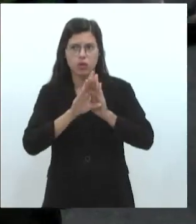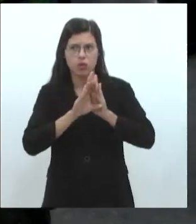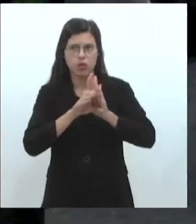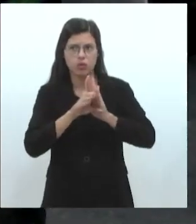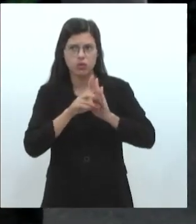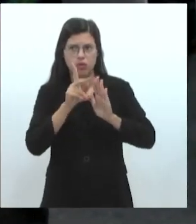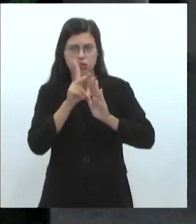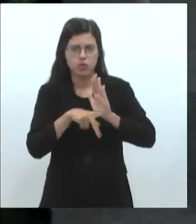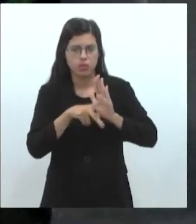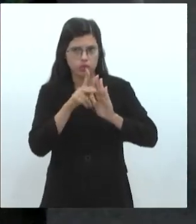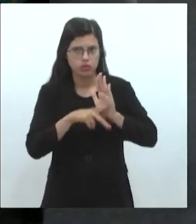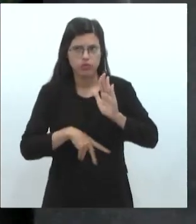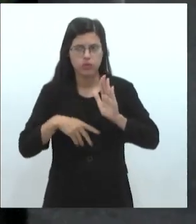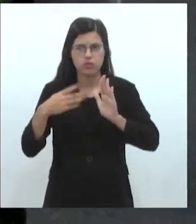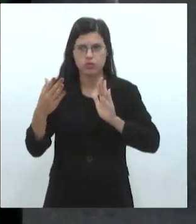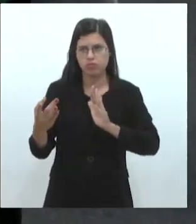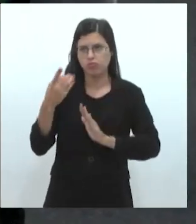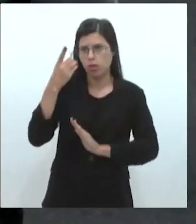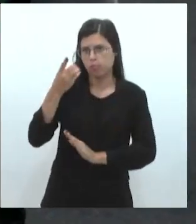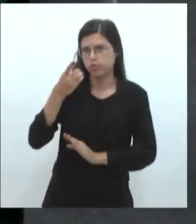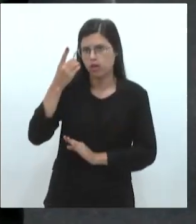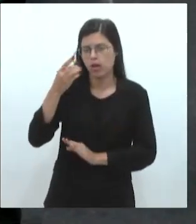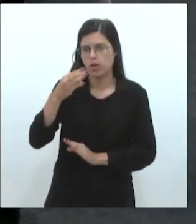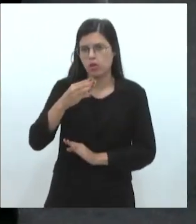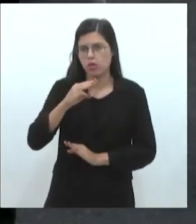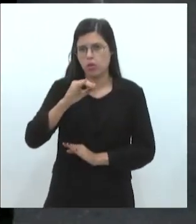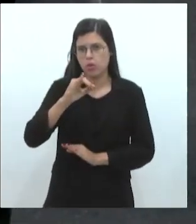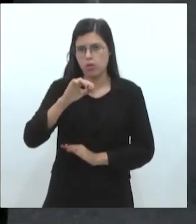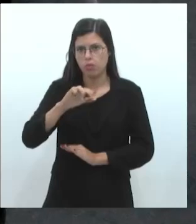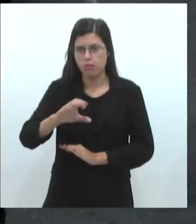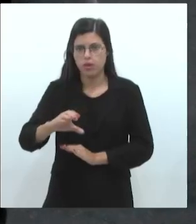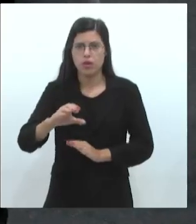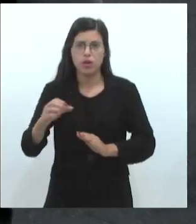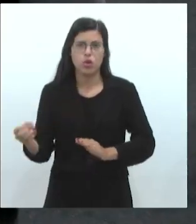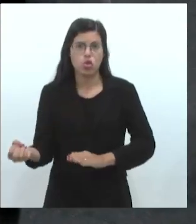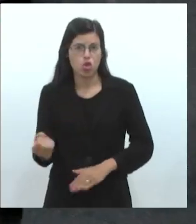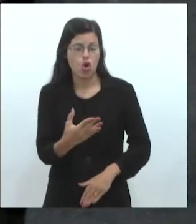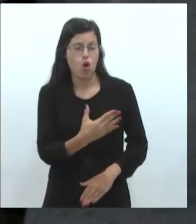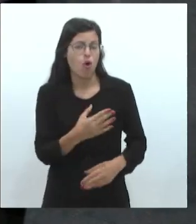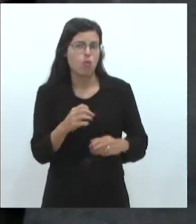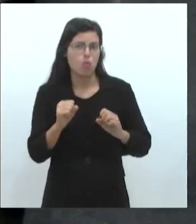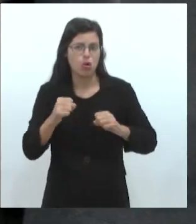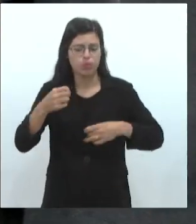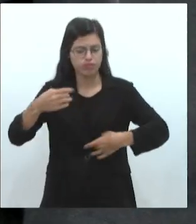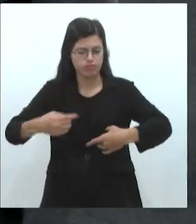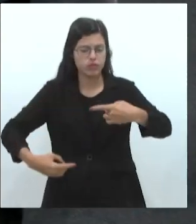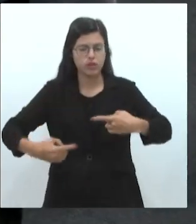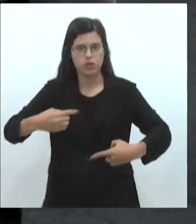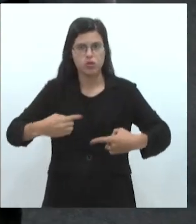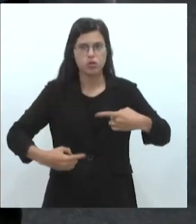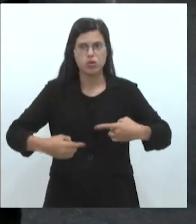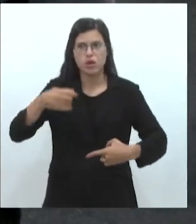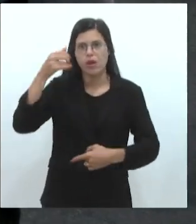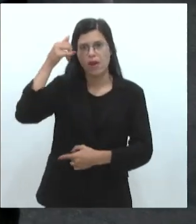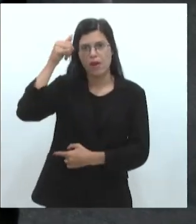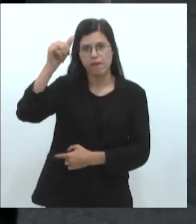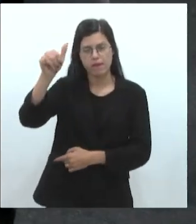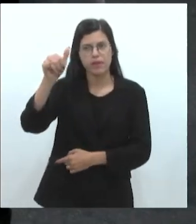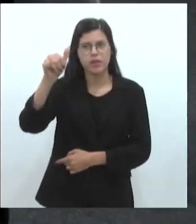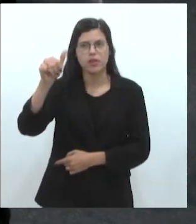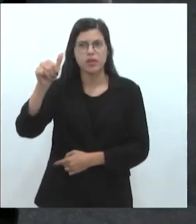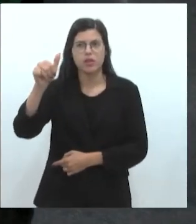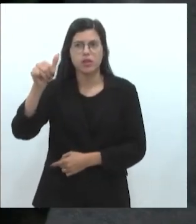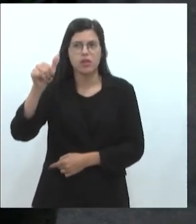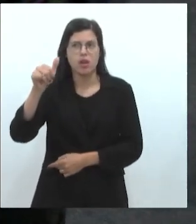do deputado Carlos Minks novos que podem ser discutidos para evitar futuros